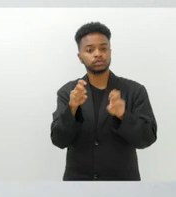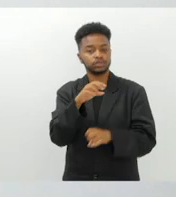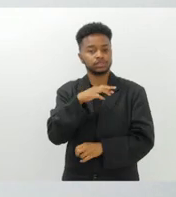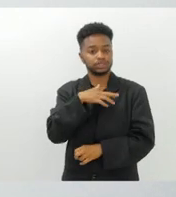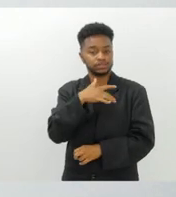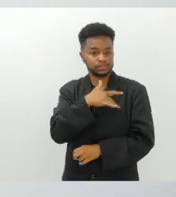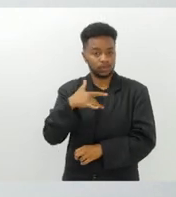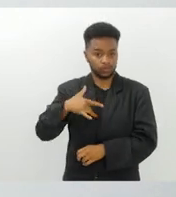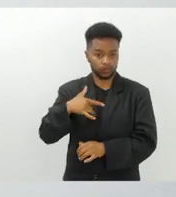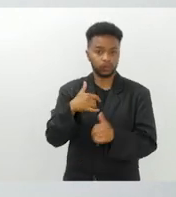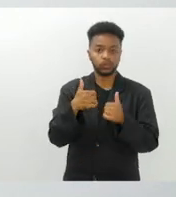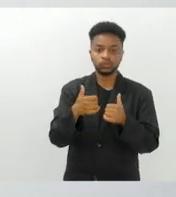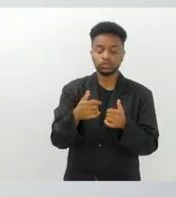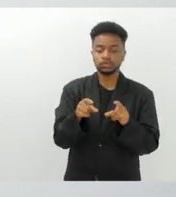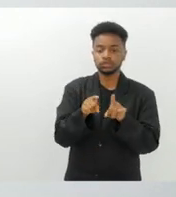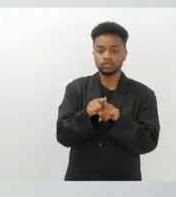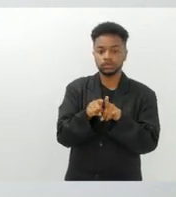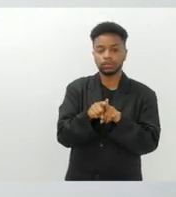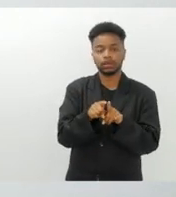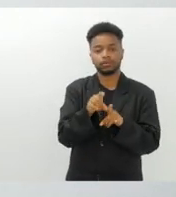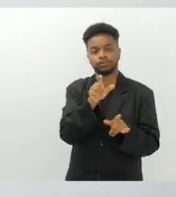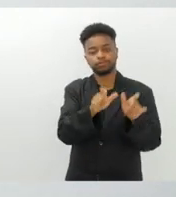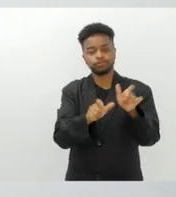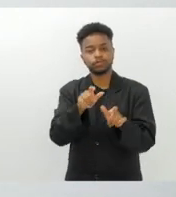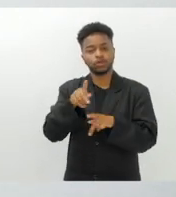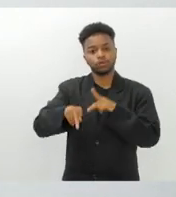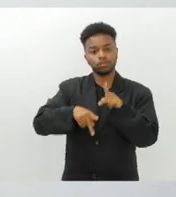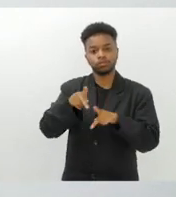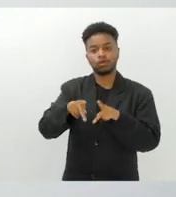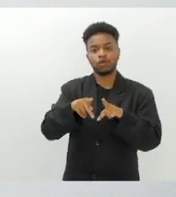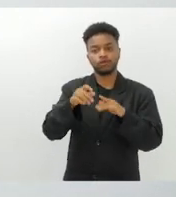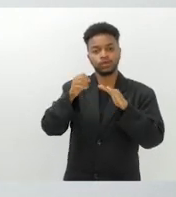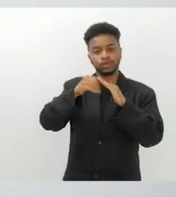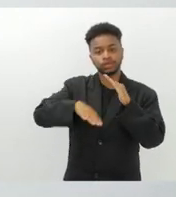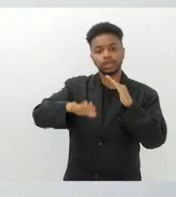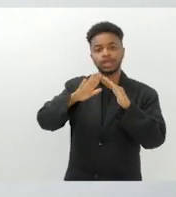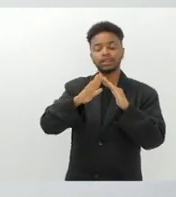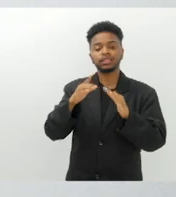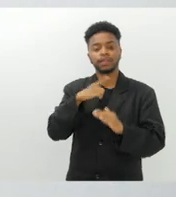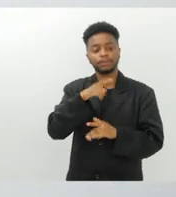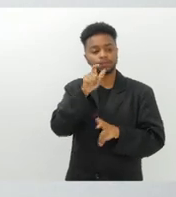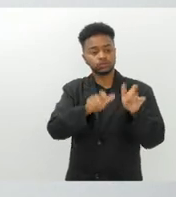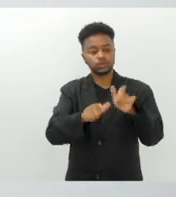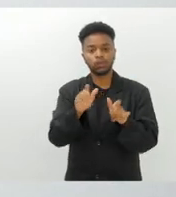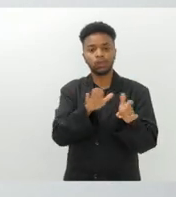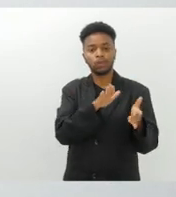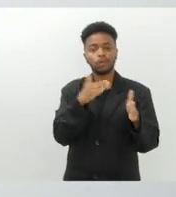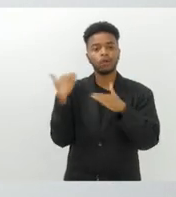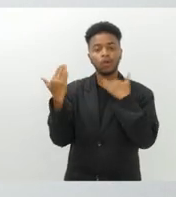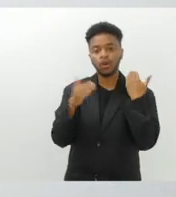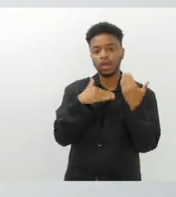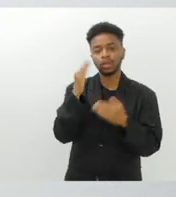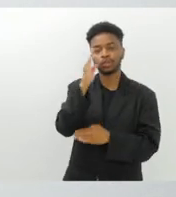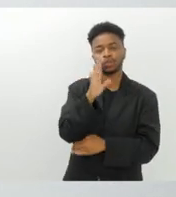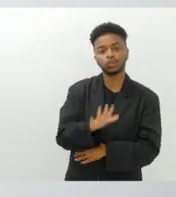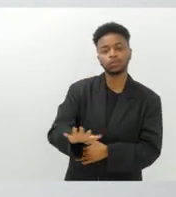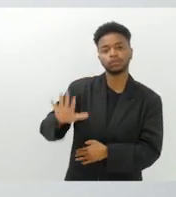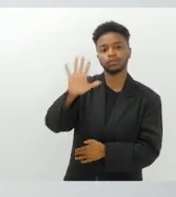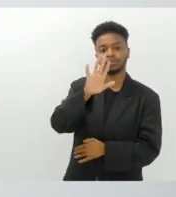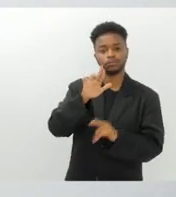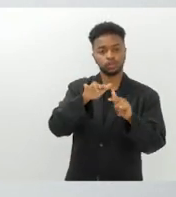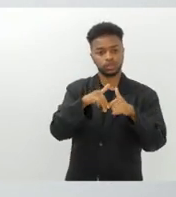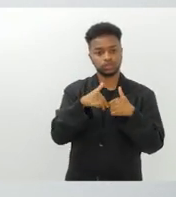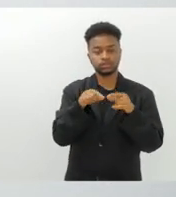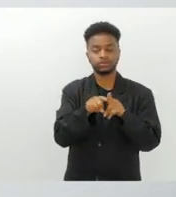saúde dos povos de terreiro. Já temos lideranças que já morreram, estão morrendo pelo Brasil com relação a isso. E,